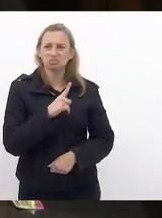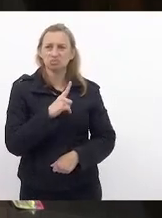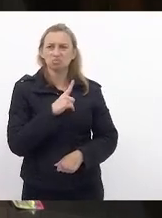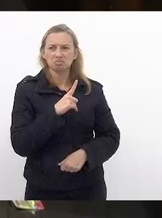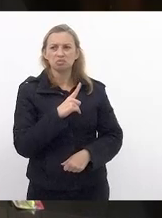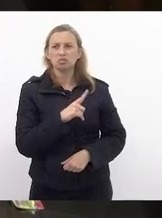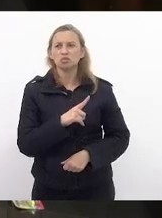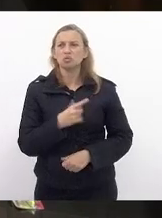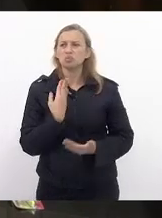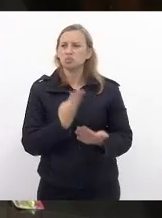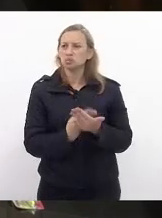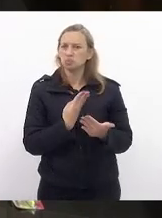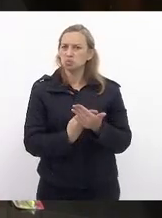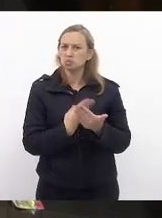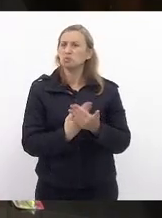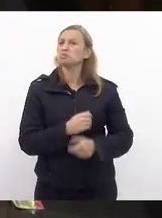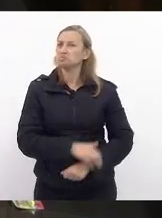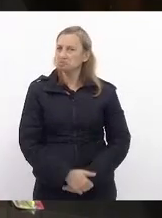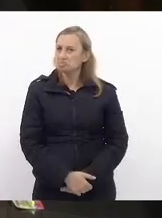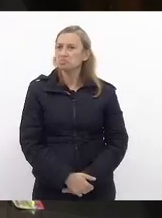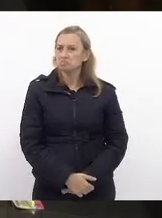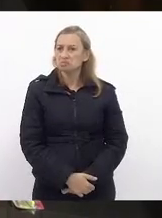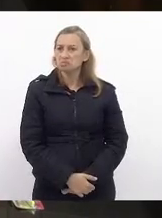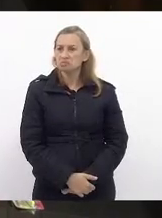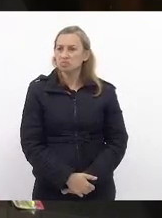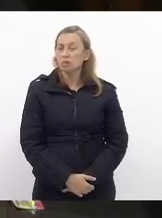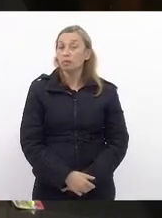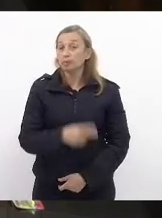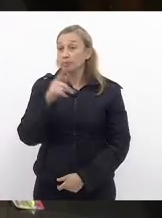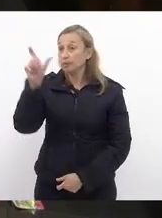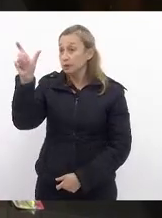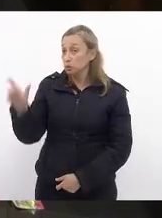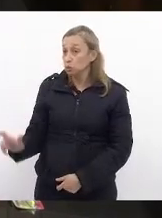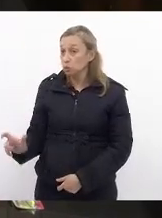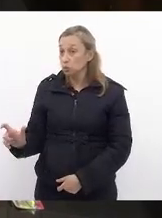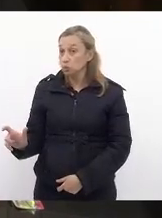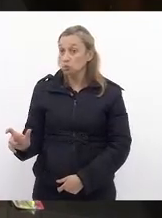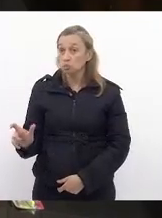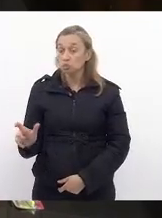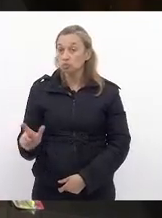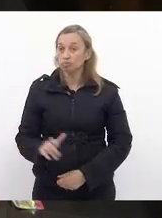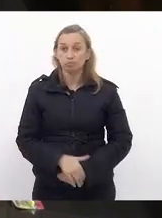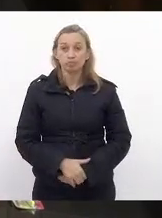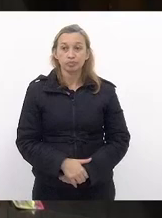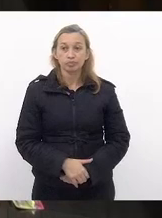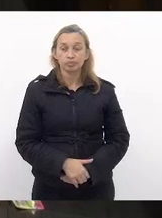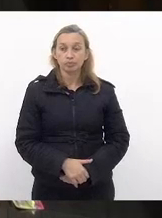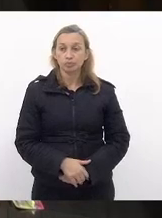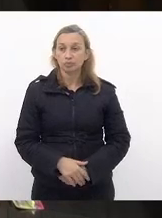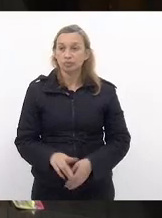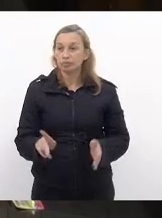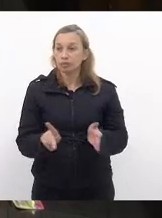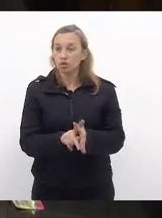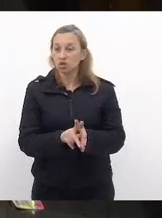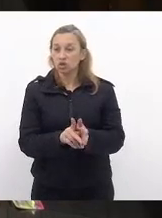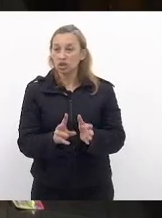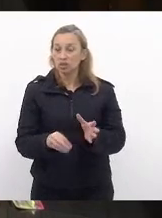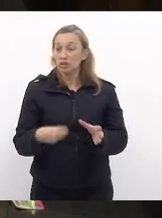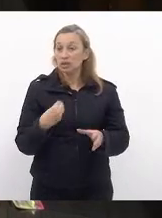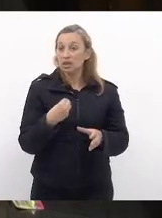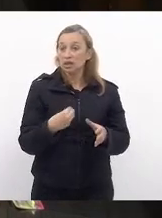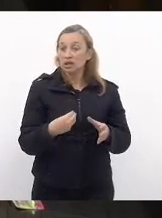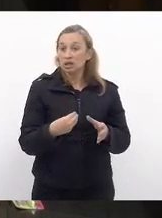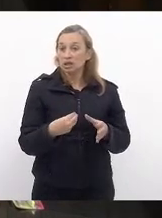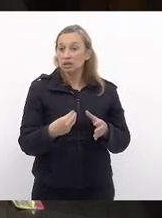cara muito estudioso uma pessoa que não enviou o projeto dentro dessa casa de